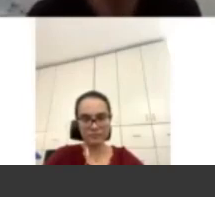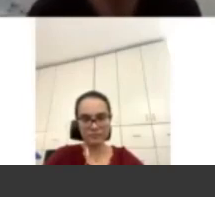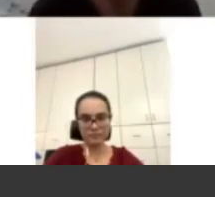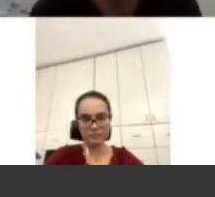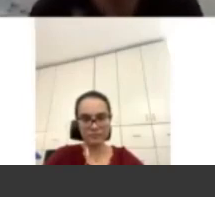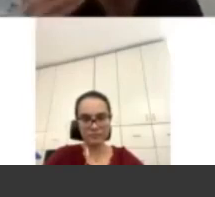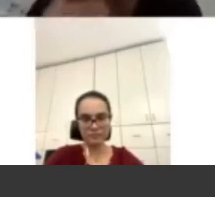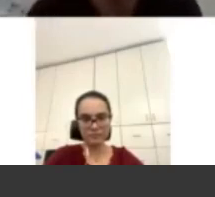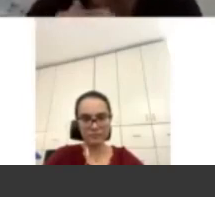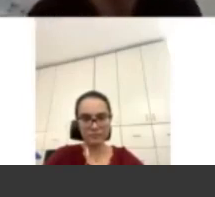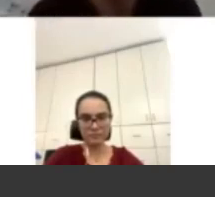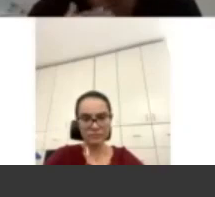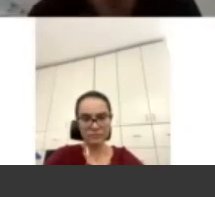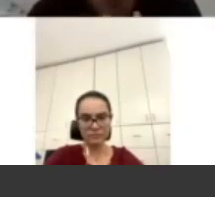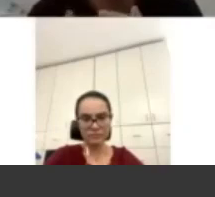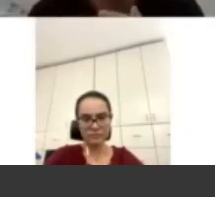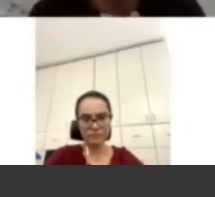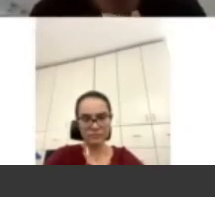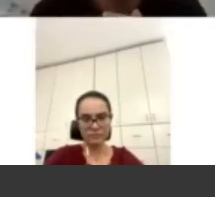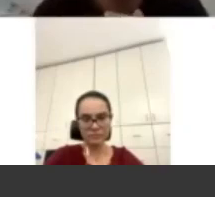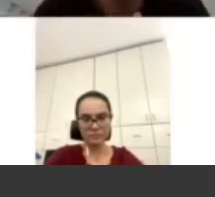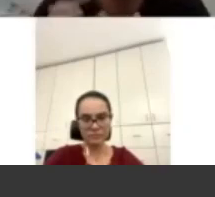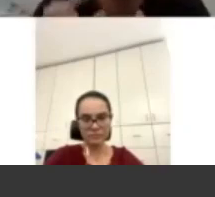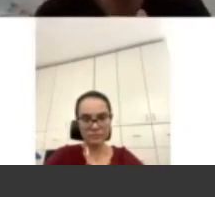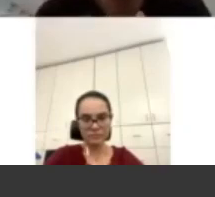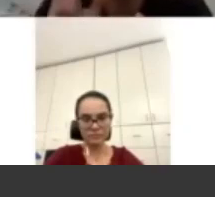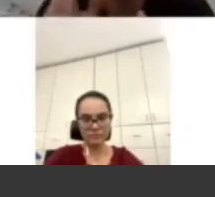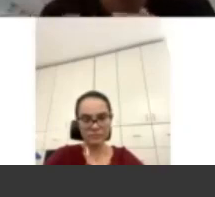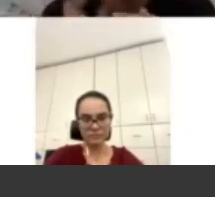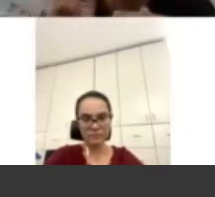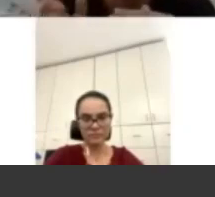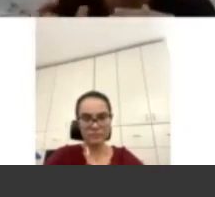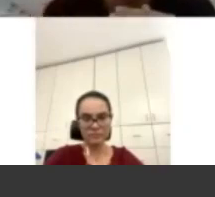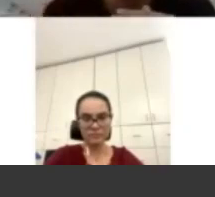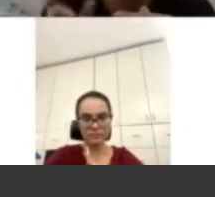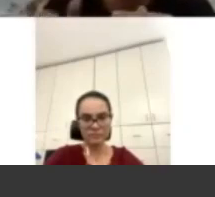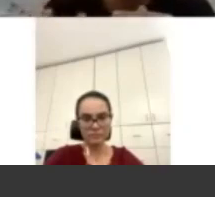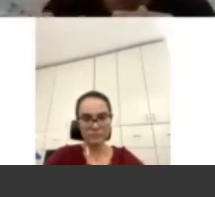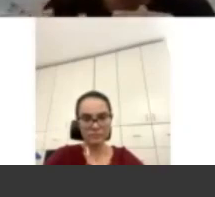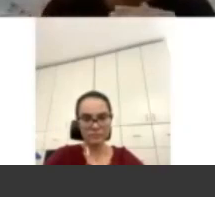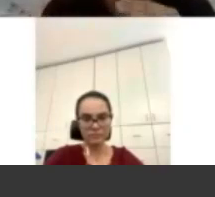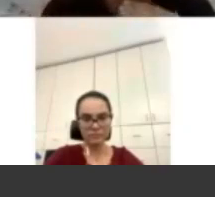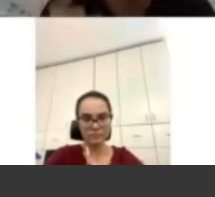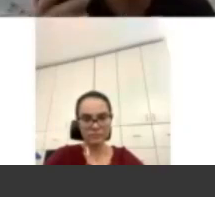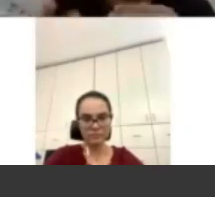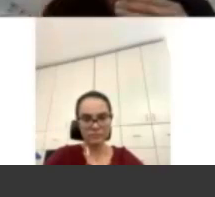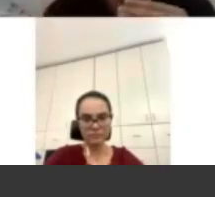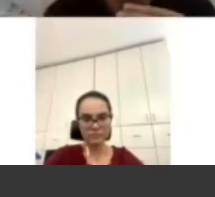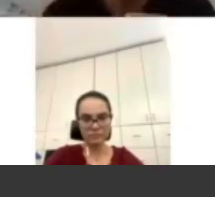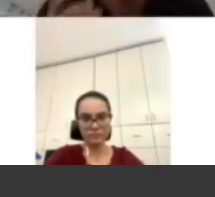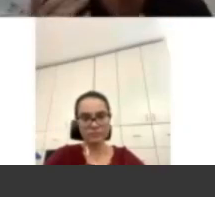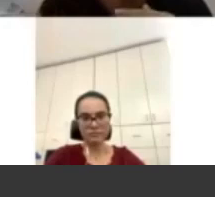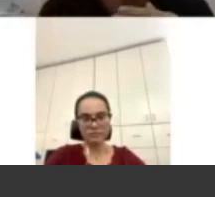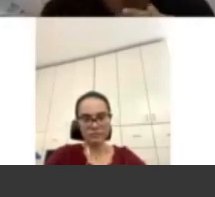casos, tanto que em vários pontos desse algoritmo decisório existe a informação ali de disputa, né, de discutir, são pontos em que eventualmente tem